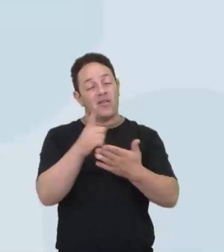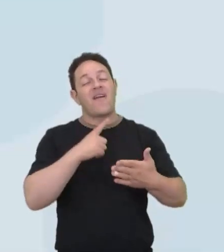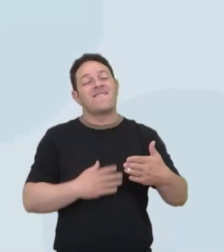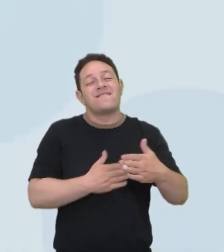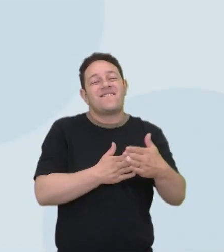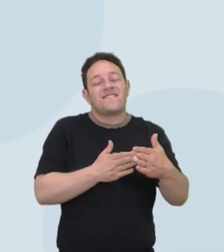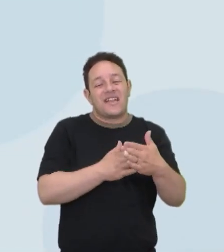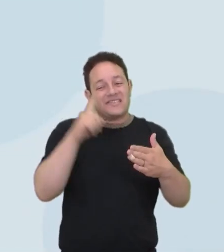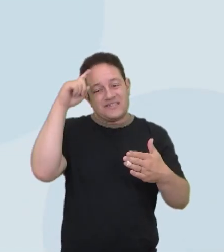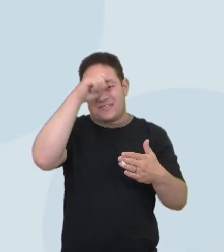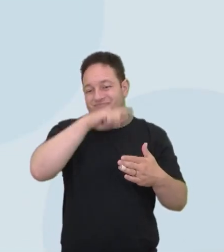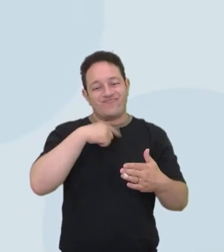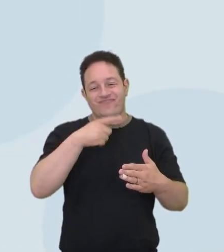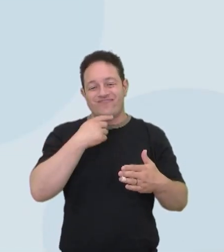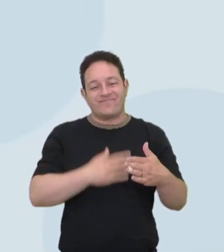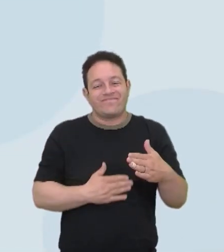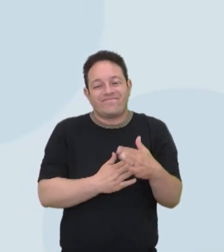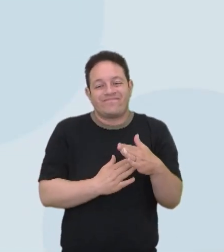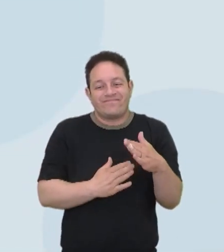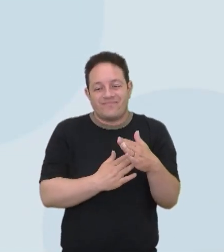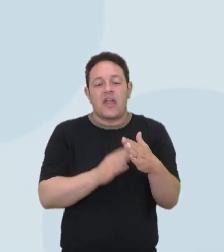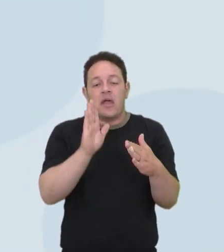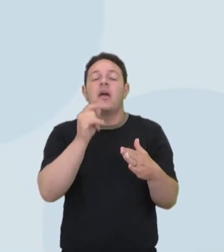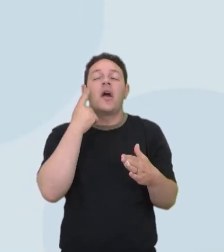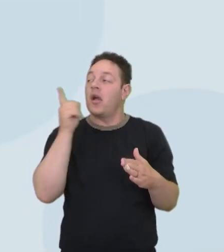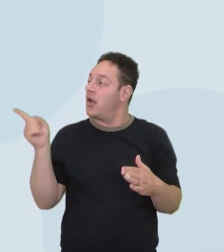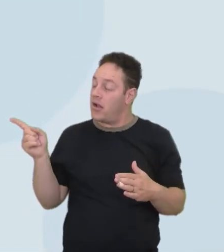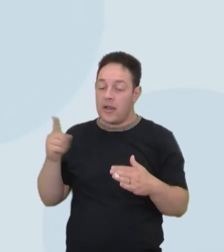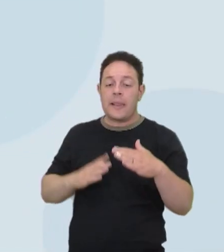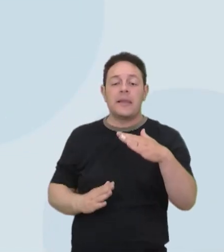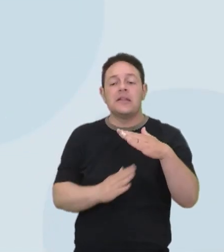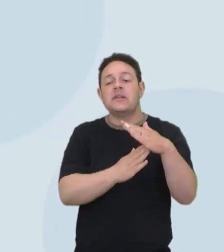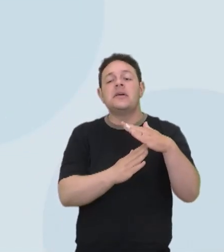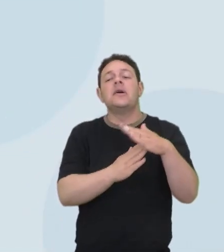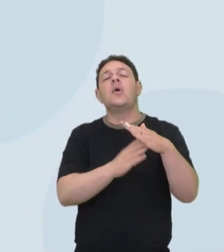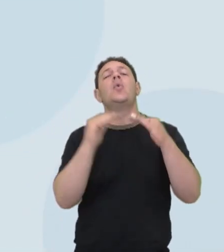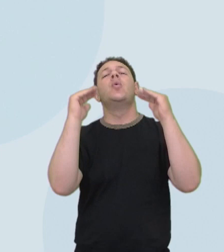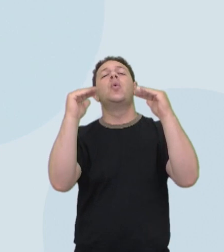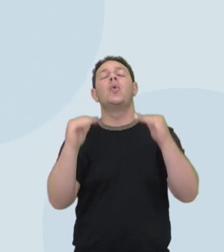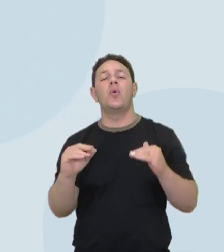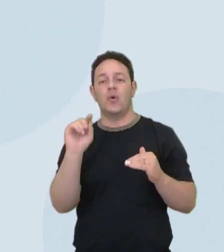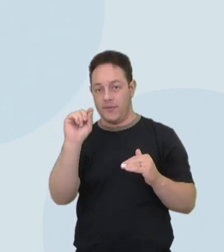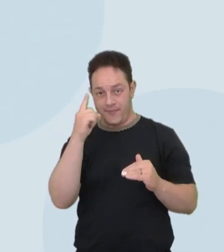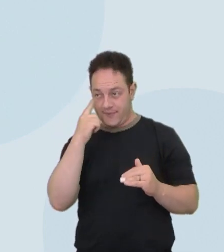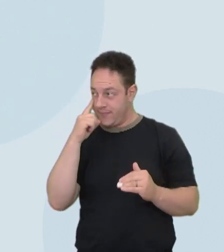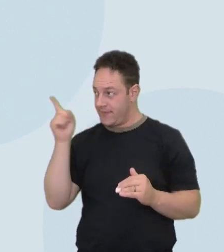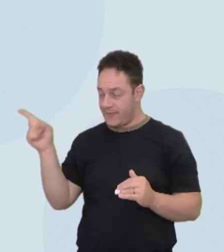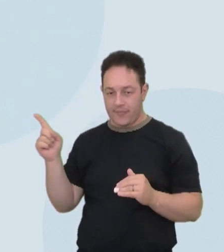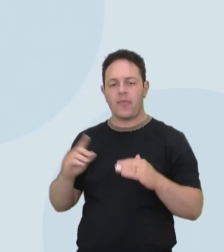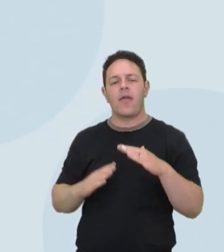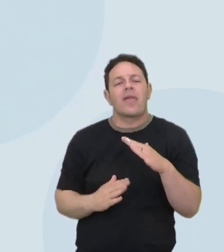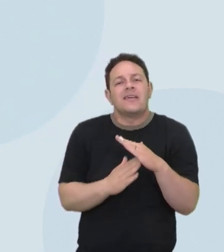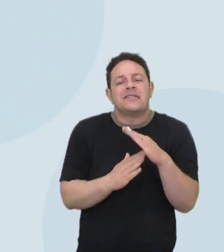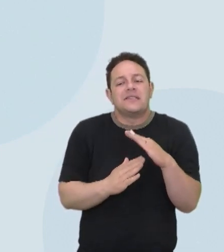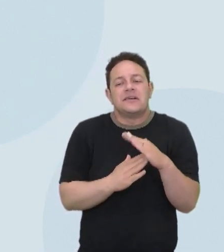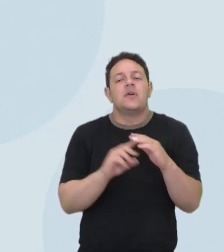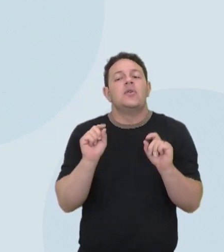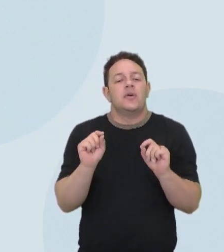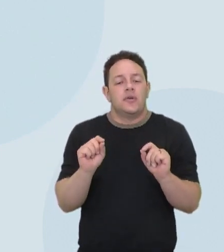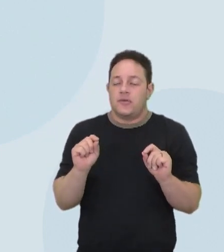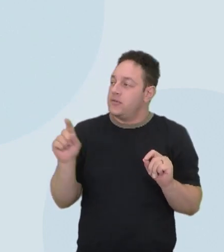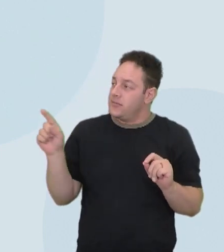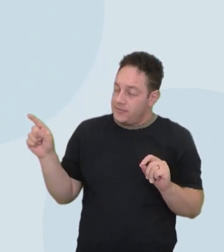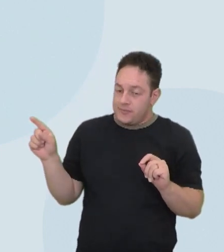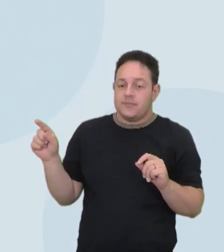limitações. E essas limitações estão aí, olha, listadas para vocês. Seria, né, no caso,